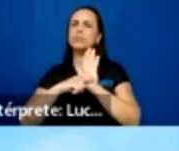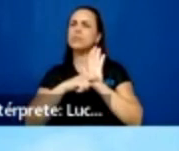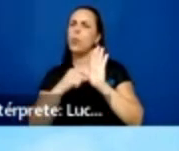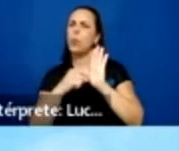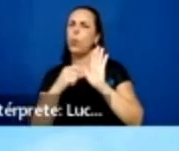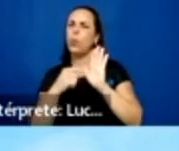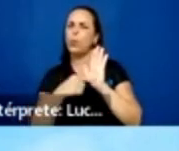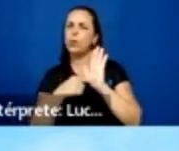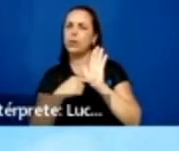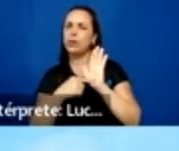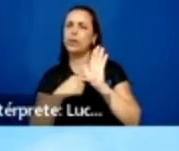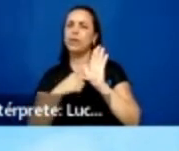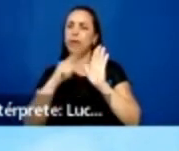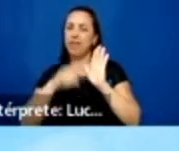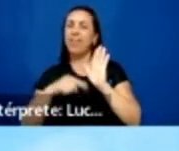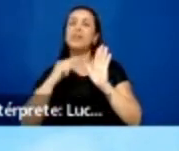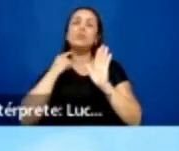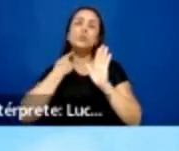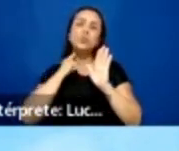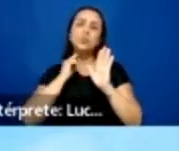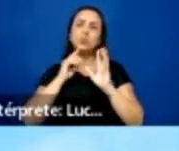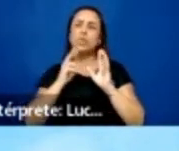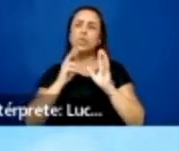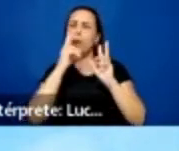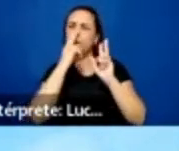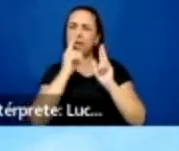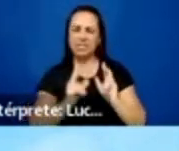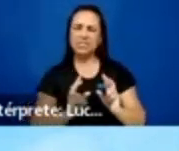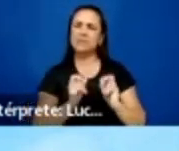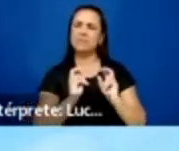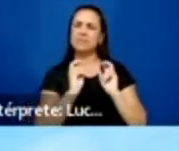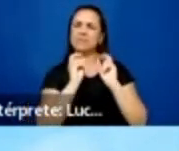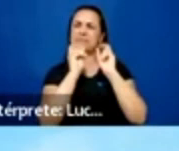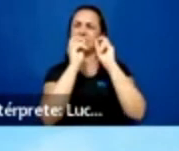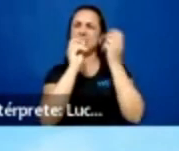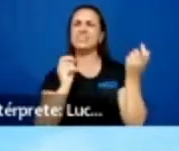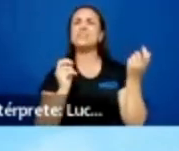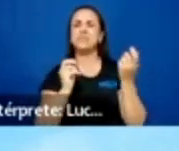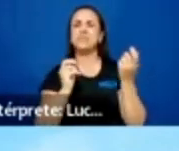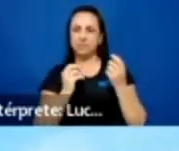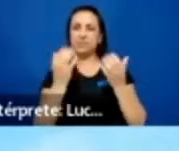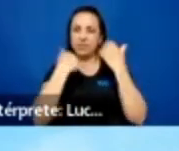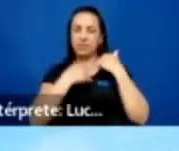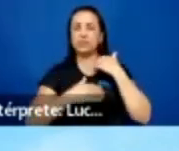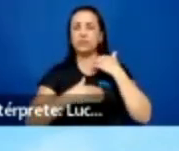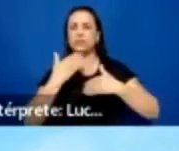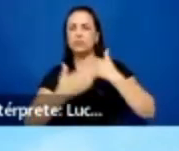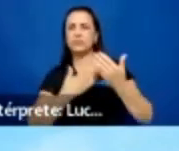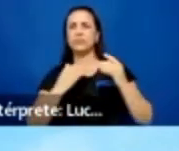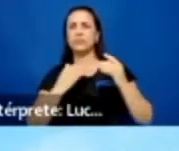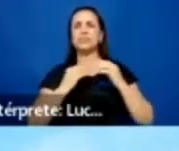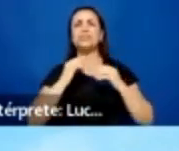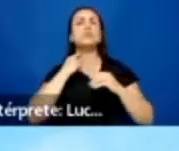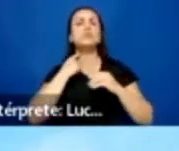É o oxidante. Hoje, muitos médicos dizem que você tem que tomar vitaminas antioxidantes,